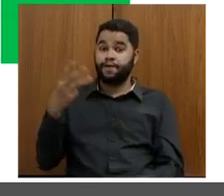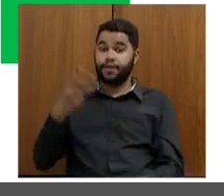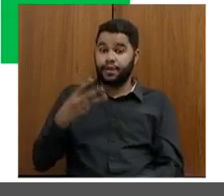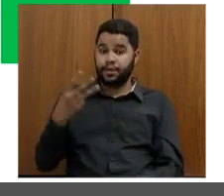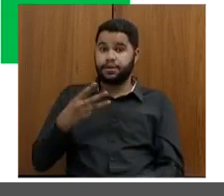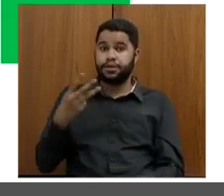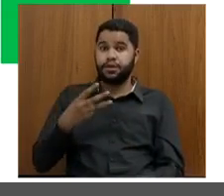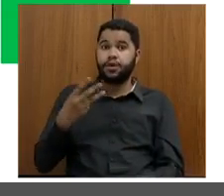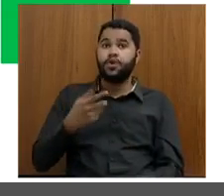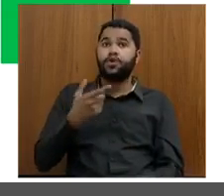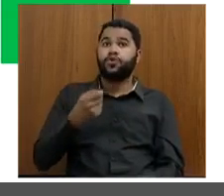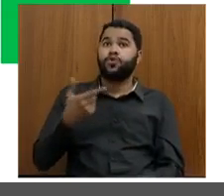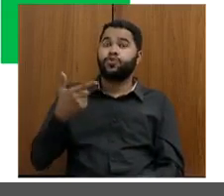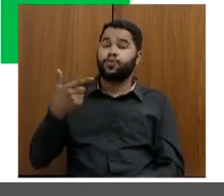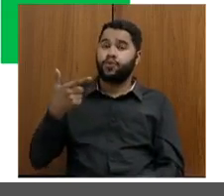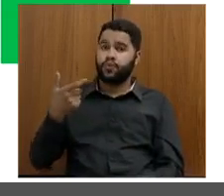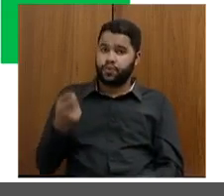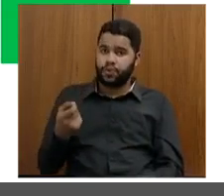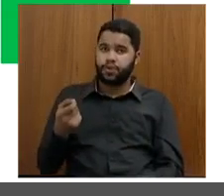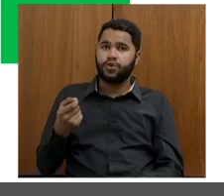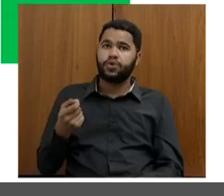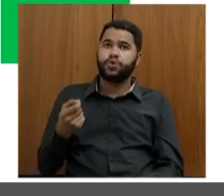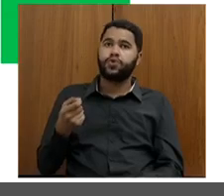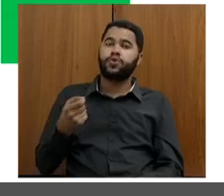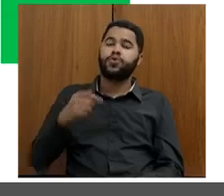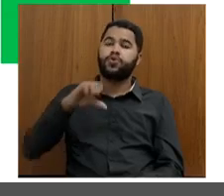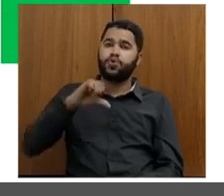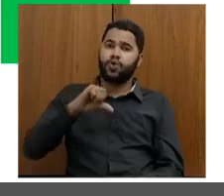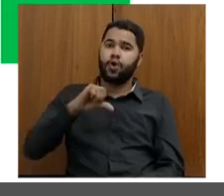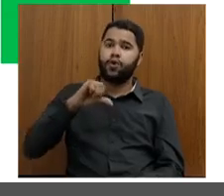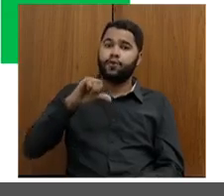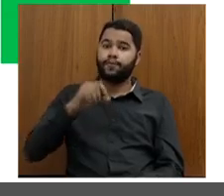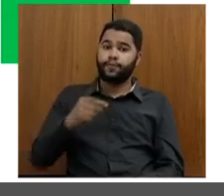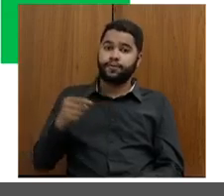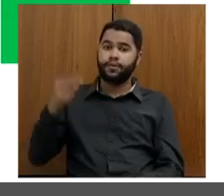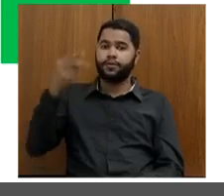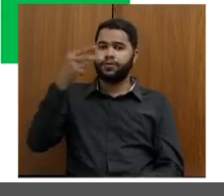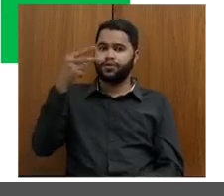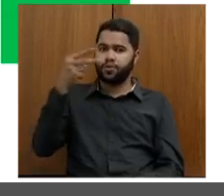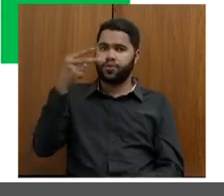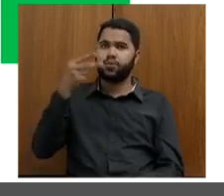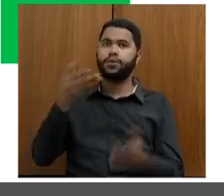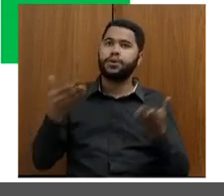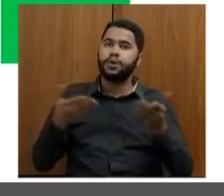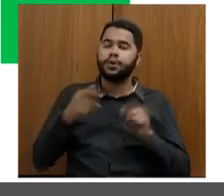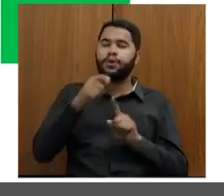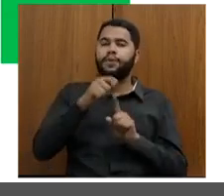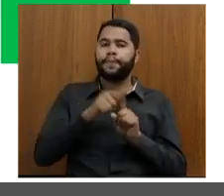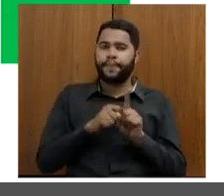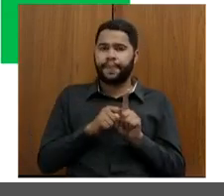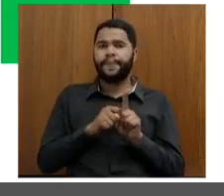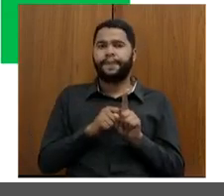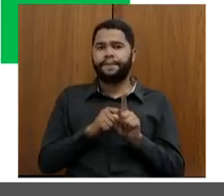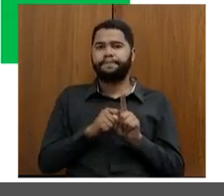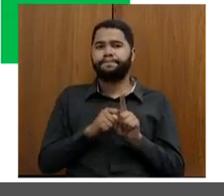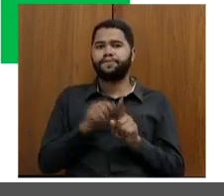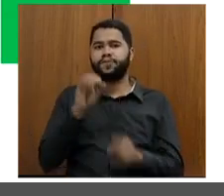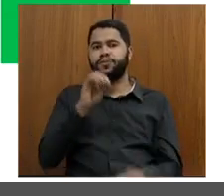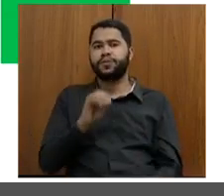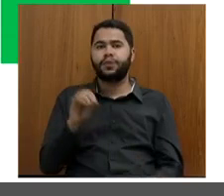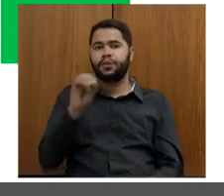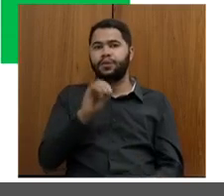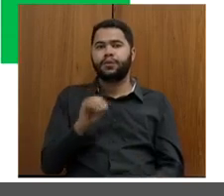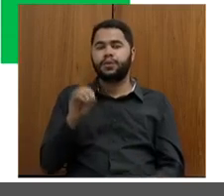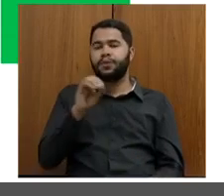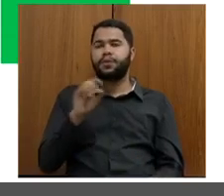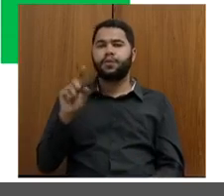lugar 2020 nós passamos nove crimes de lá por segundo lugar e agora né nesse mês de outubro a